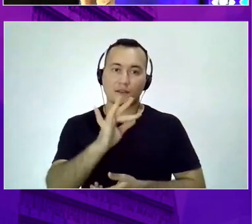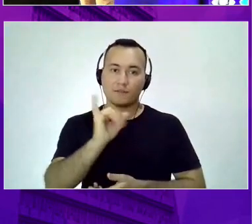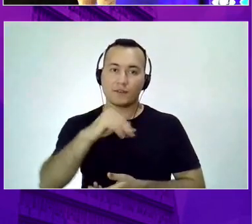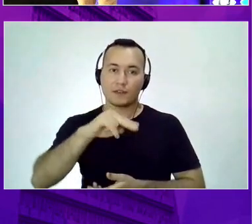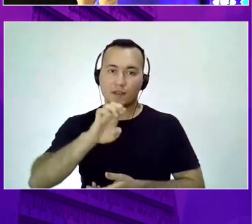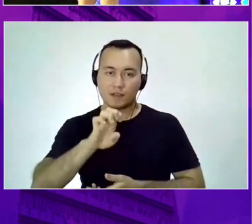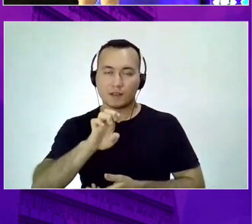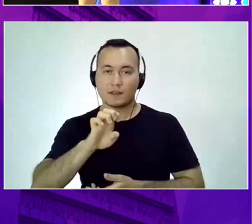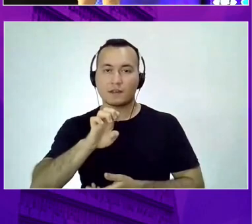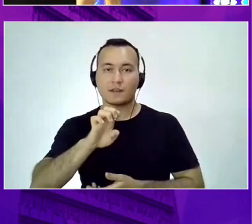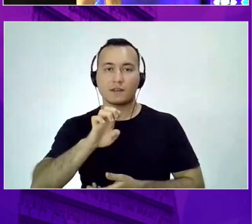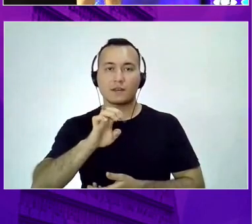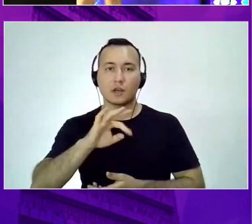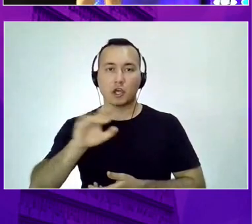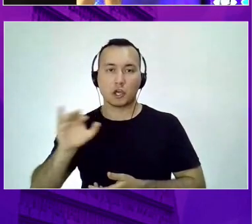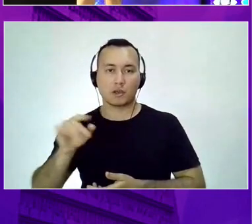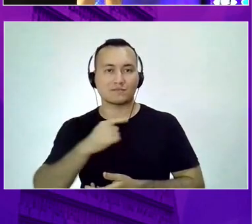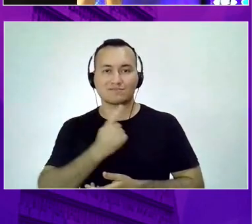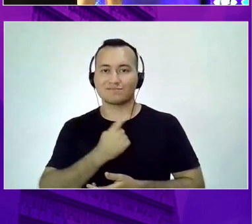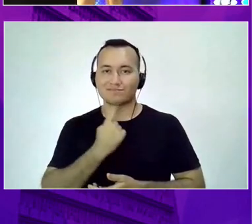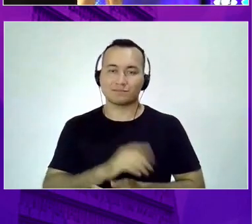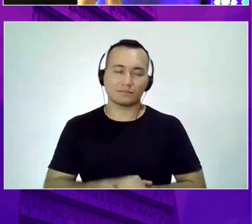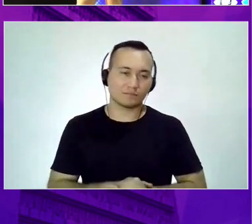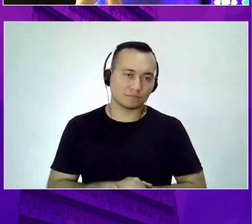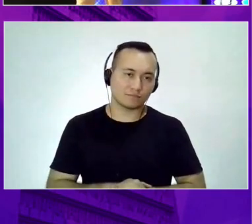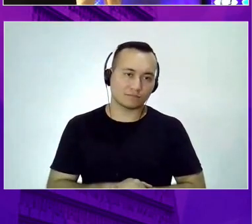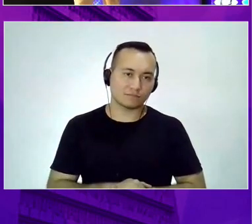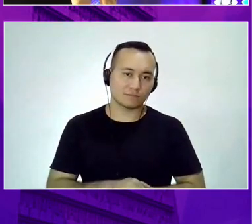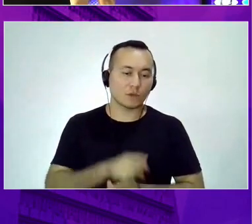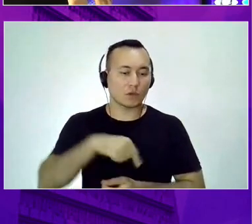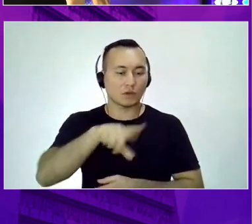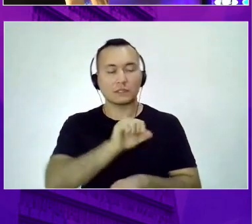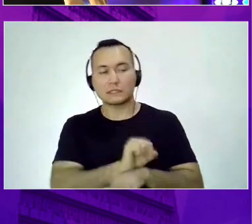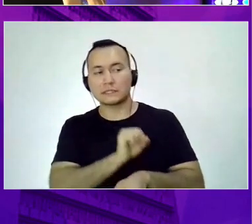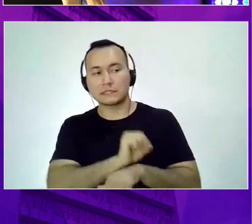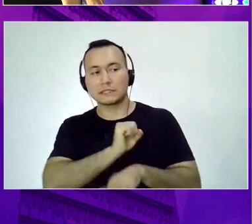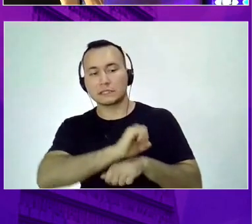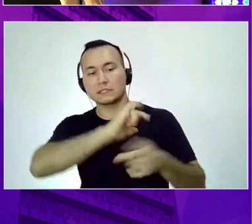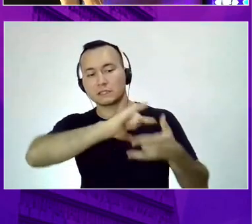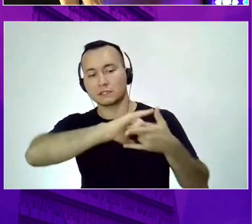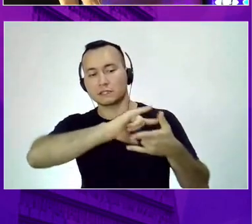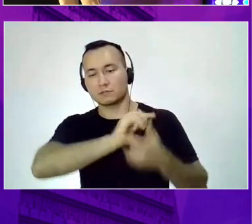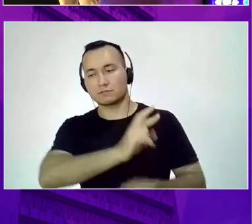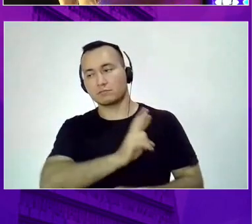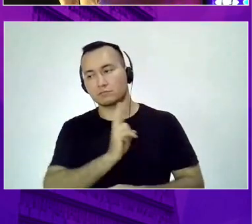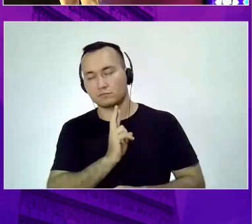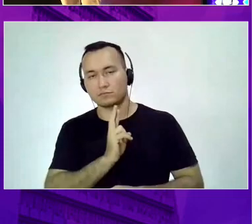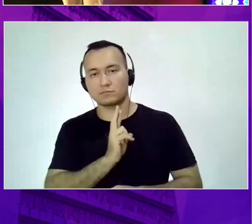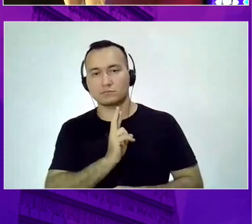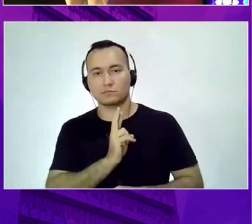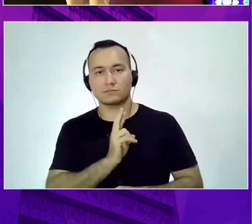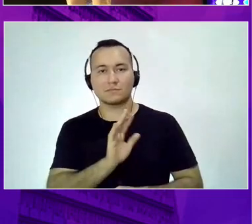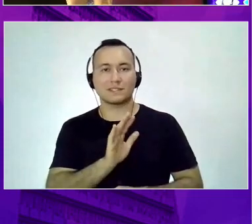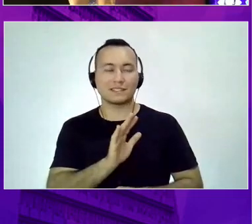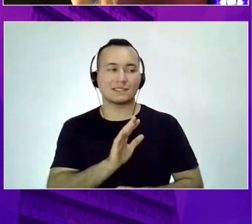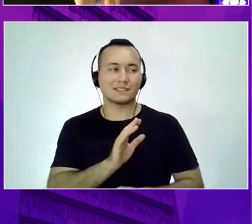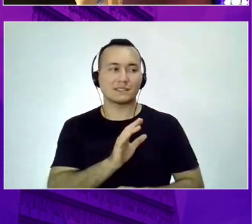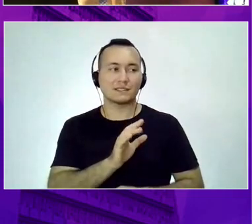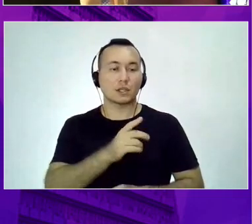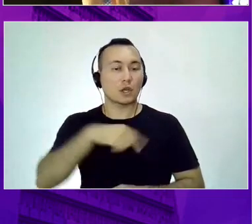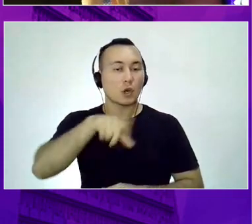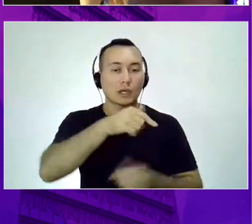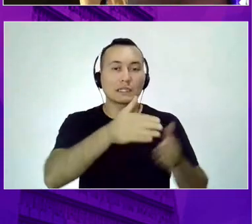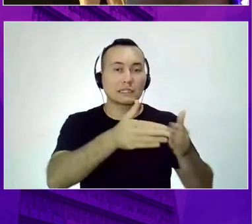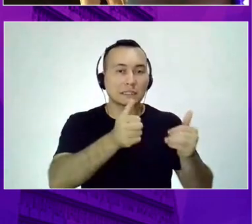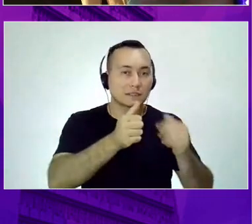passou de quinta para sexta esperando a Microsoft responder. Quando a gente recebeu, a gente acho que estava numa segunda-feira, então eram dias contando que a gente